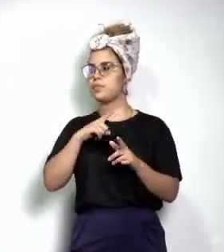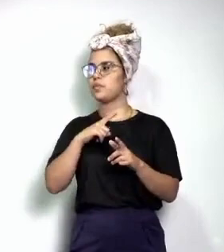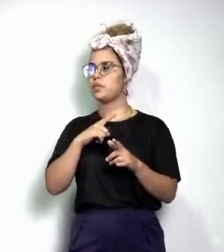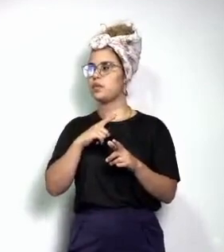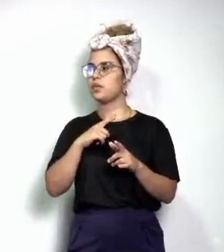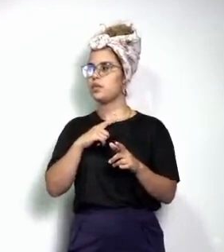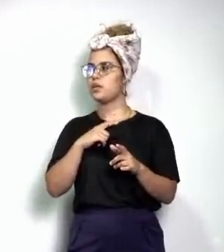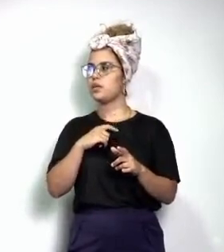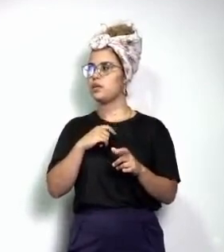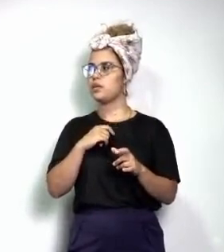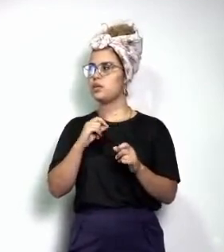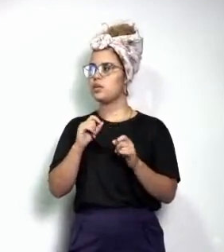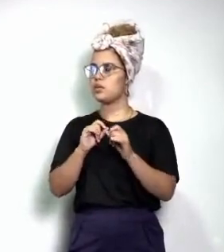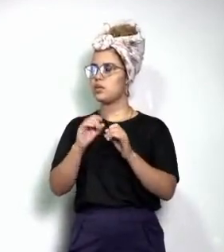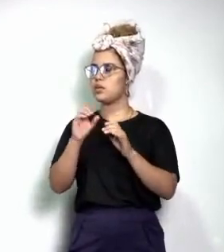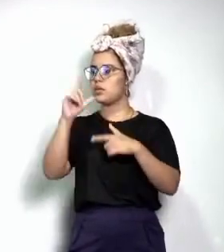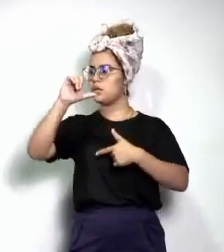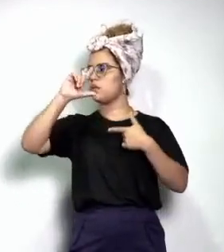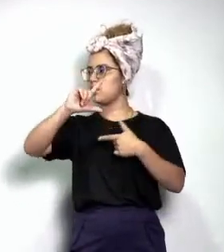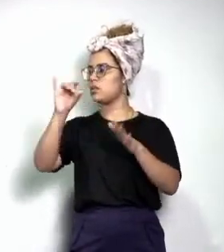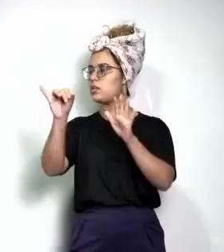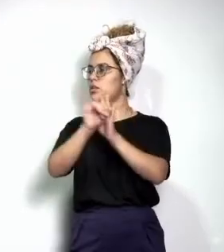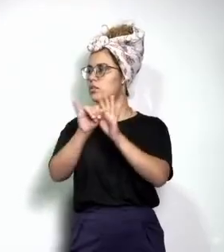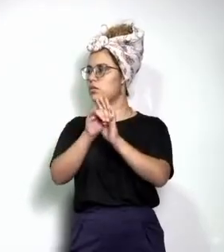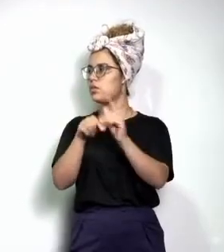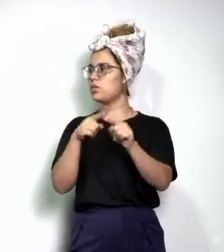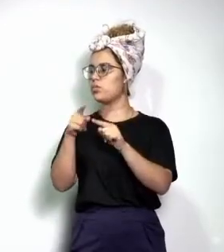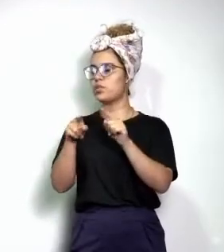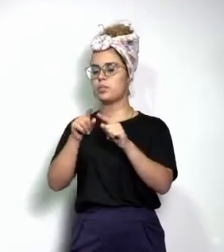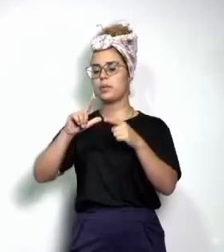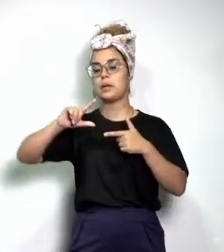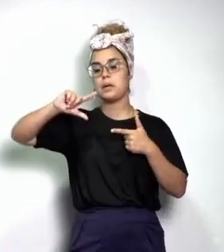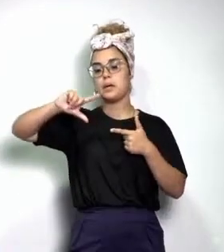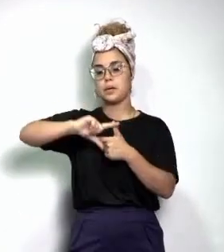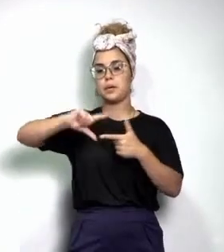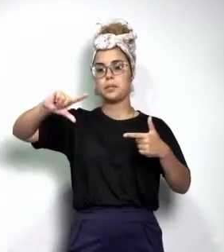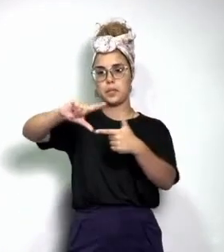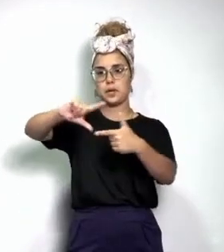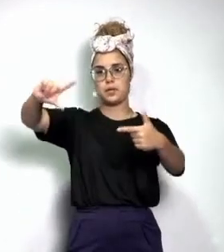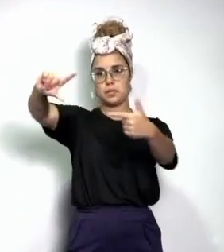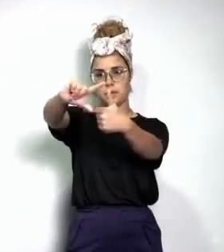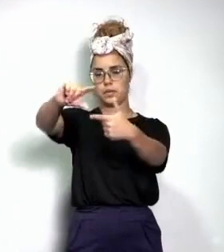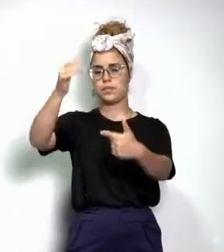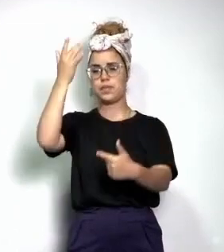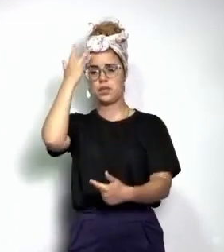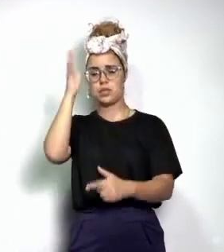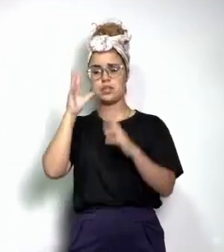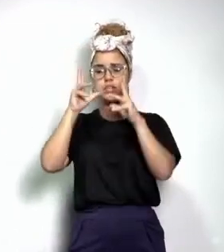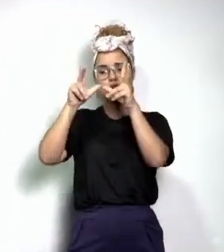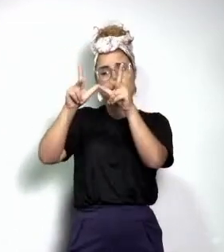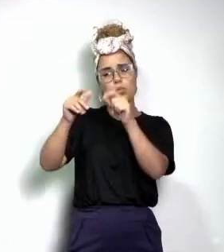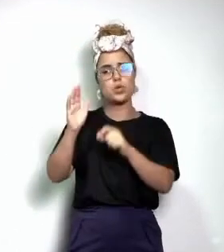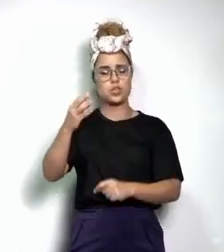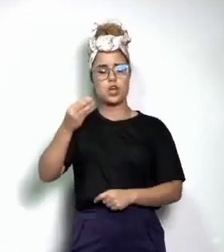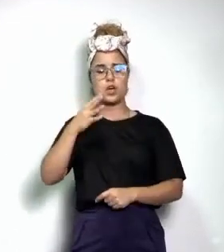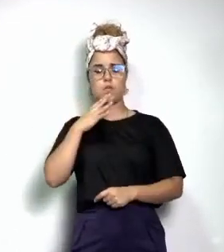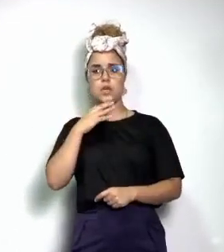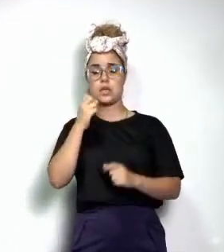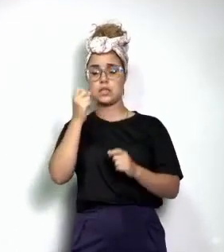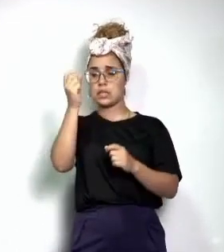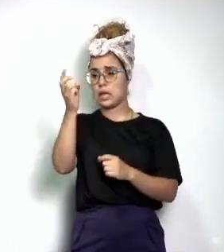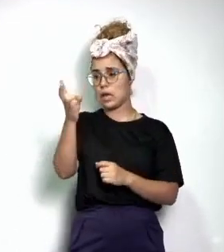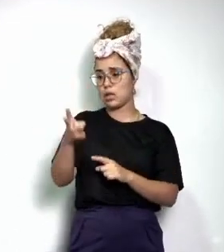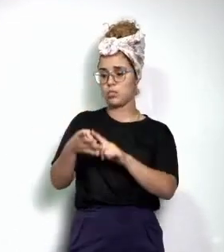cena, sendo a identificação tanto da cena quanto do plano. E aí eu não sei se todo mundo está familiarizado com o que é cada